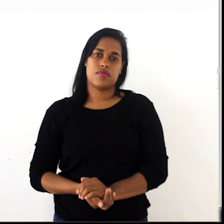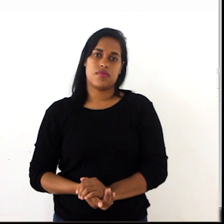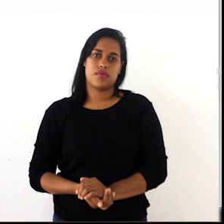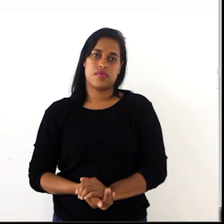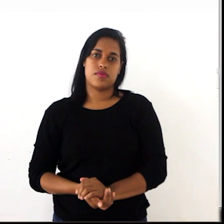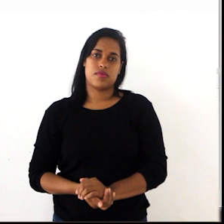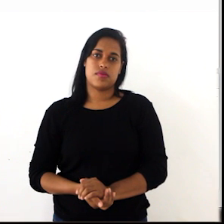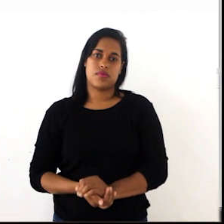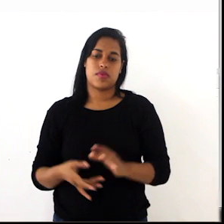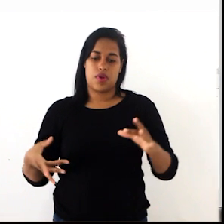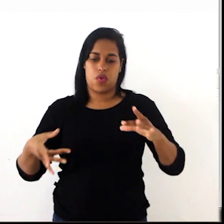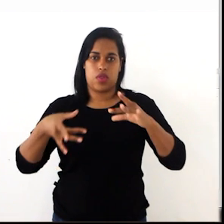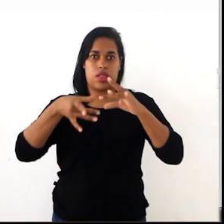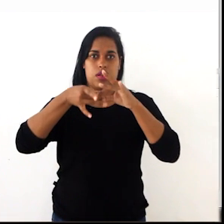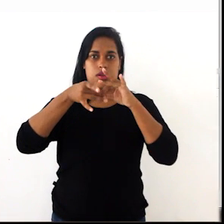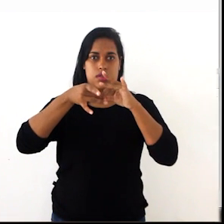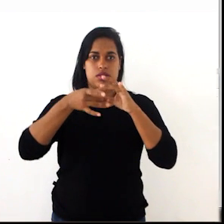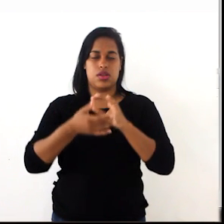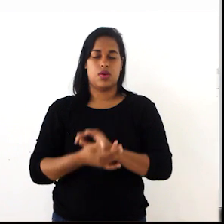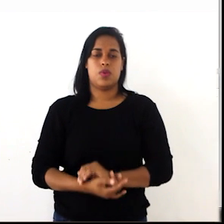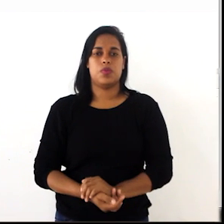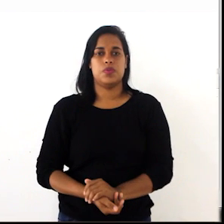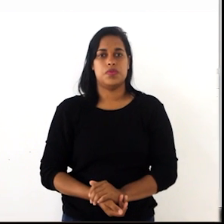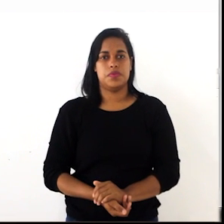a nossa conexão.